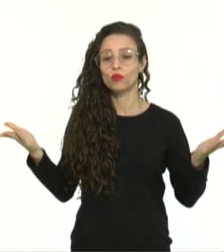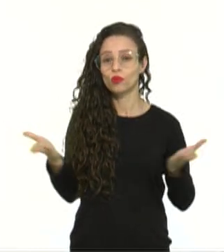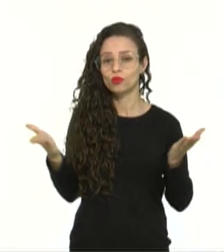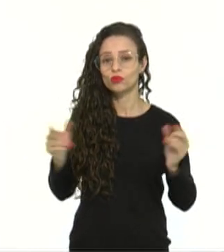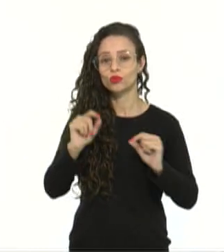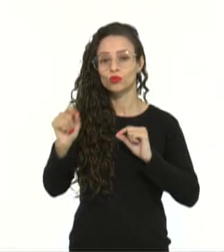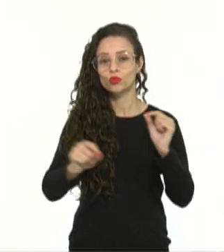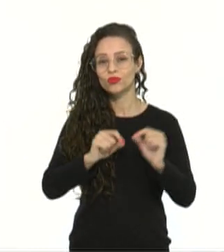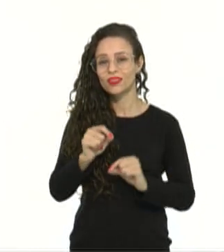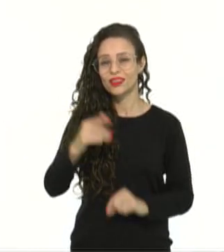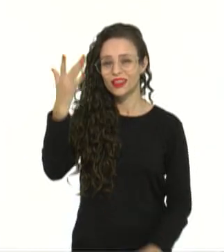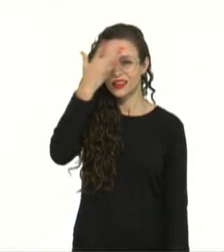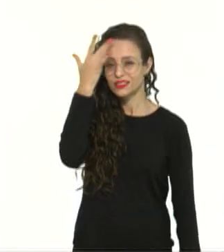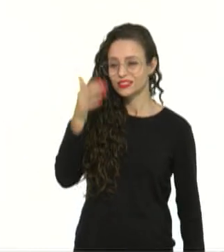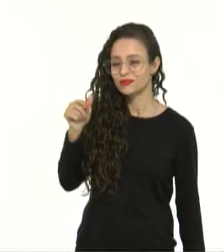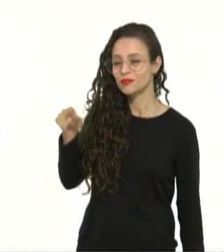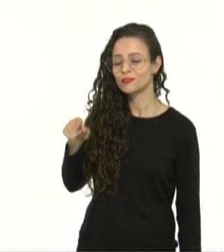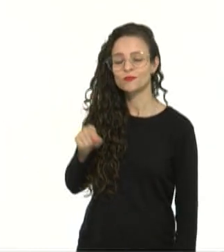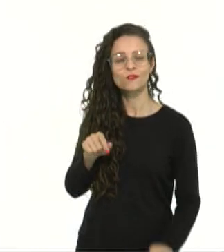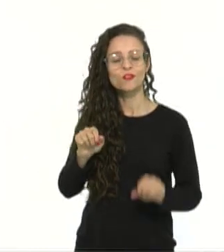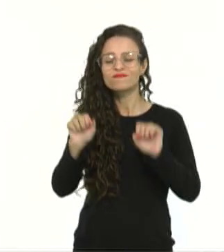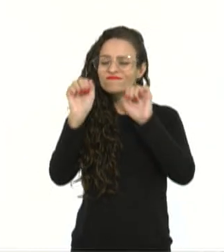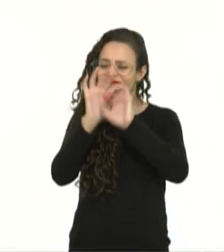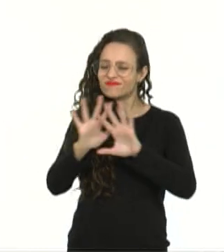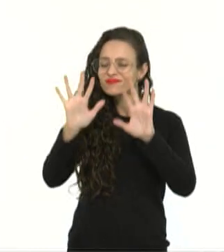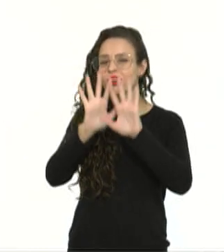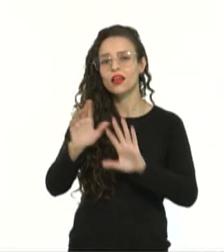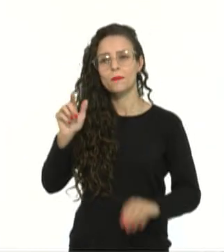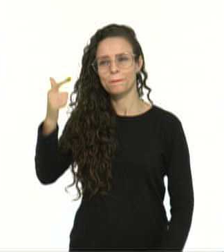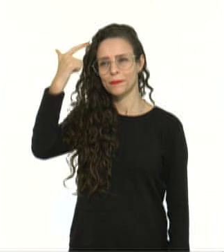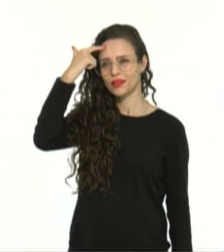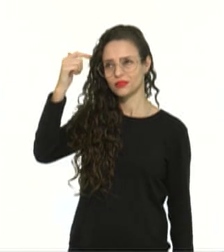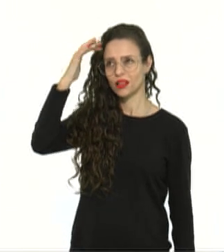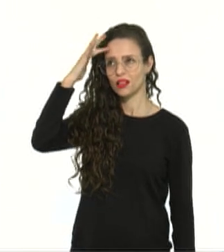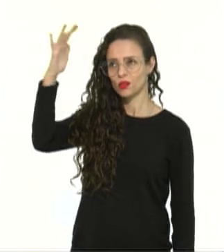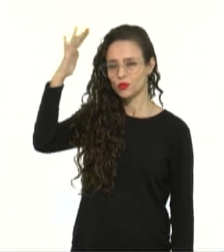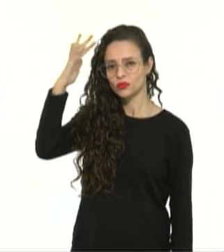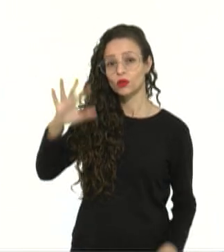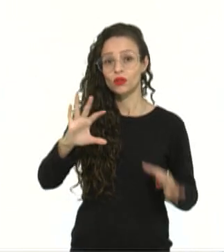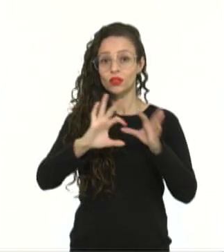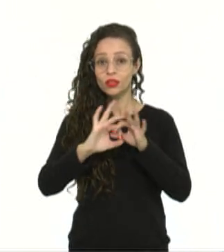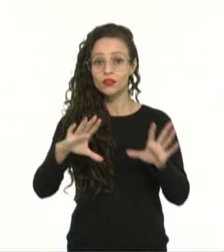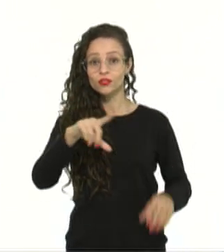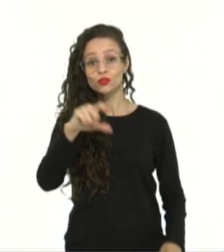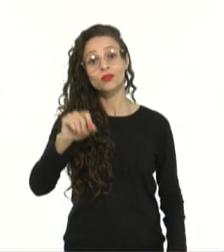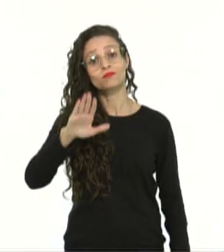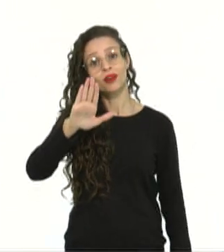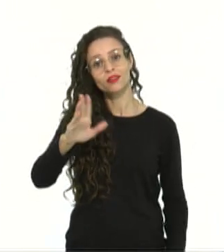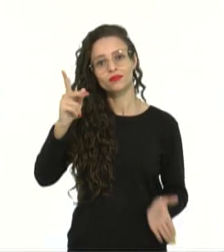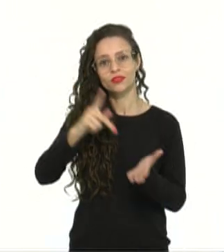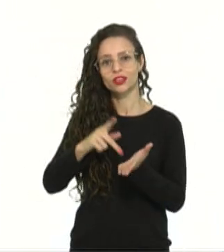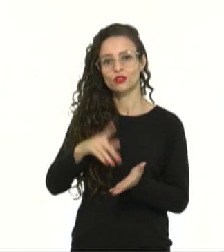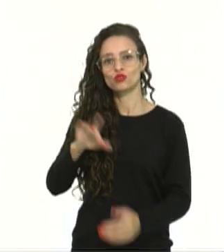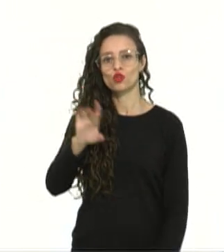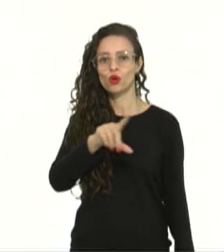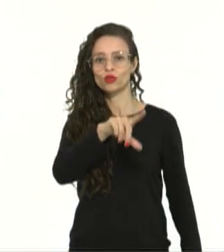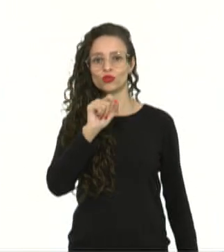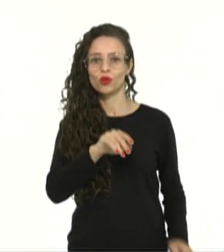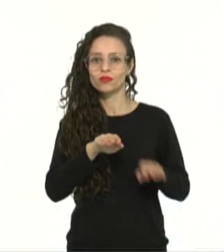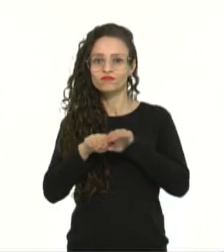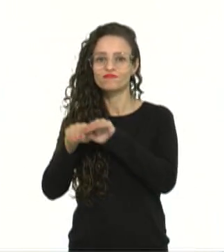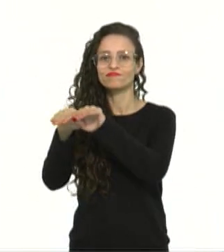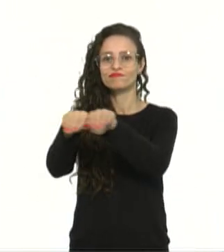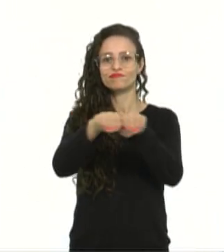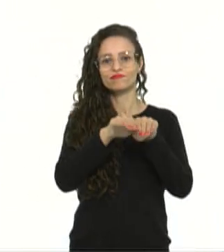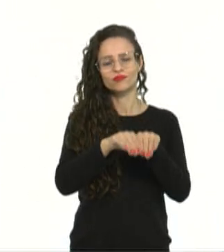é a alienação dos indivíduos, que vivem a ilusão de que são livres para escolher, mas, na verdade, só podem optar por padrões de vida e